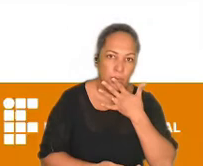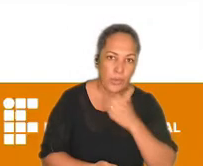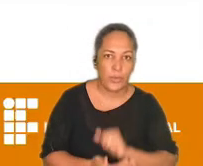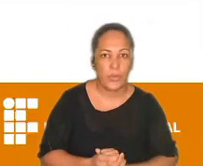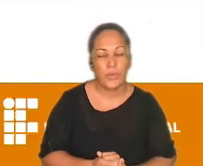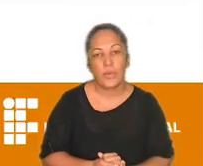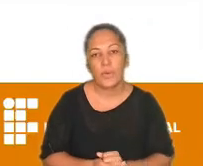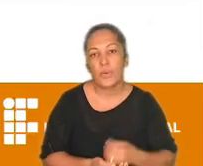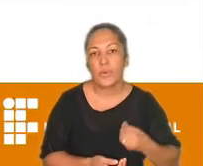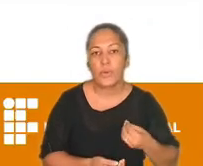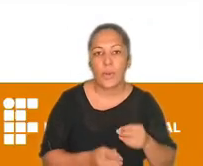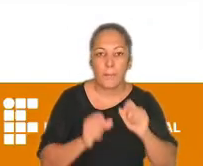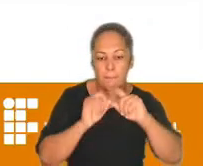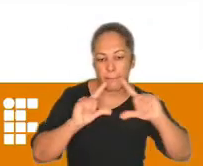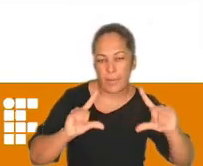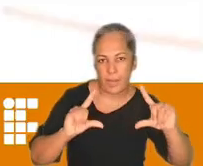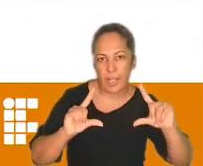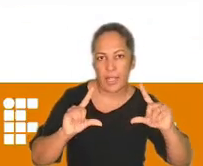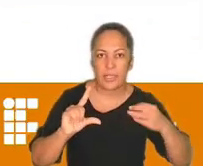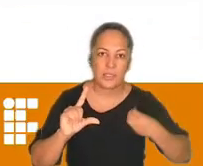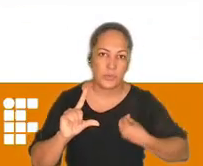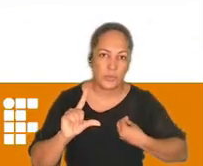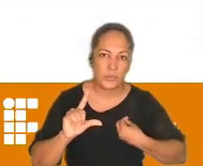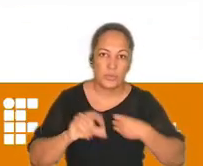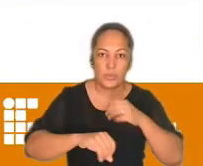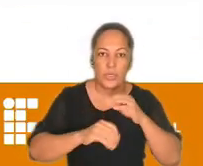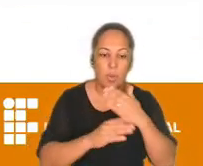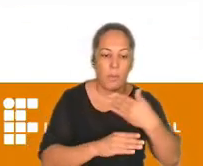a placa, a quantidade de portas, né,